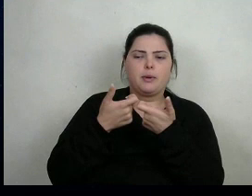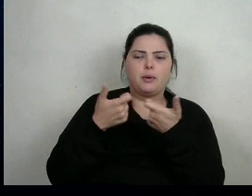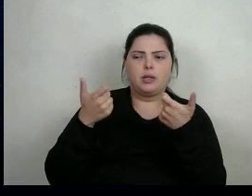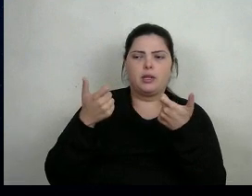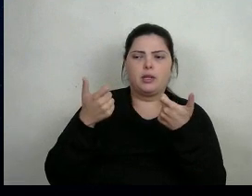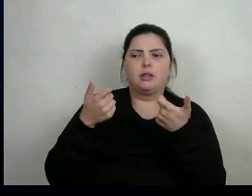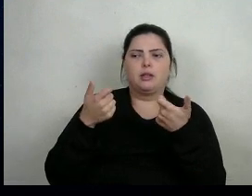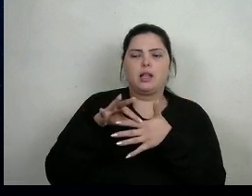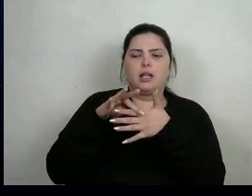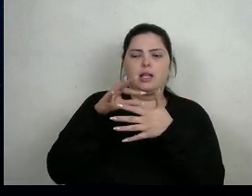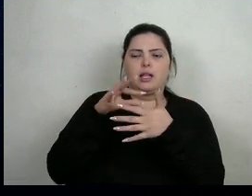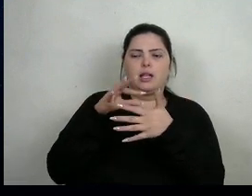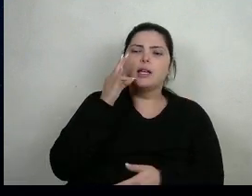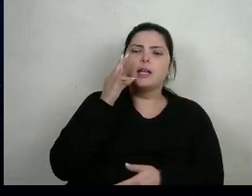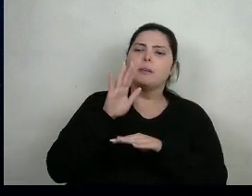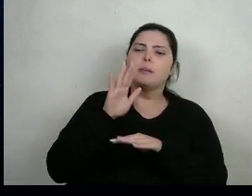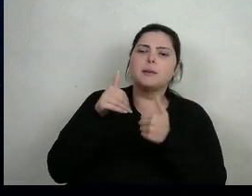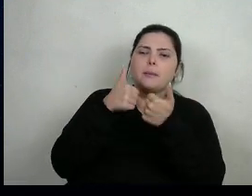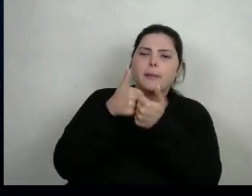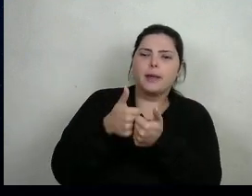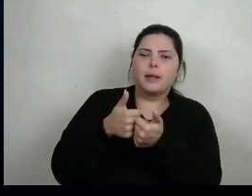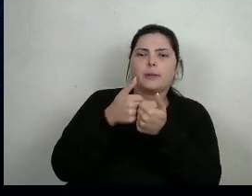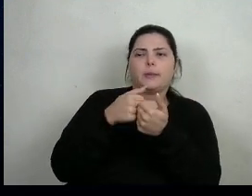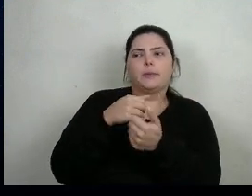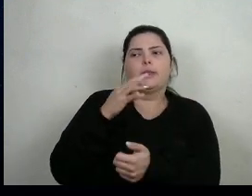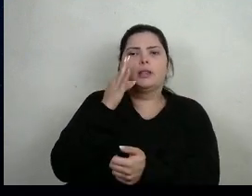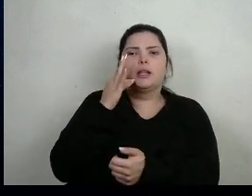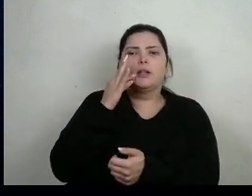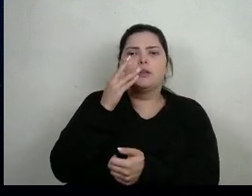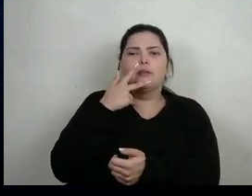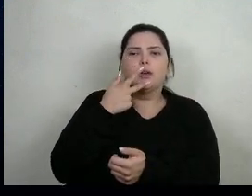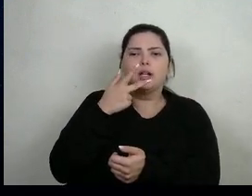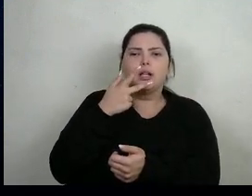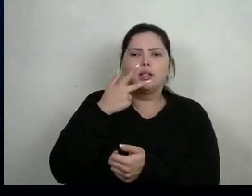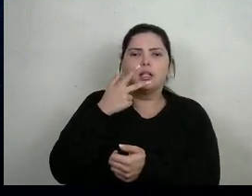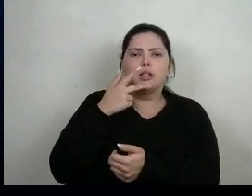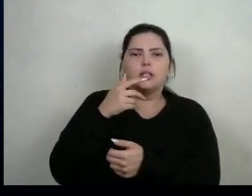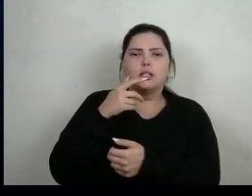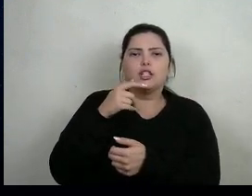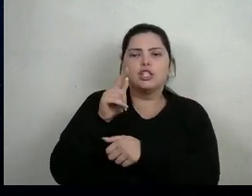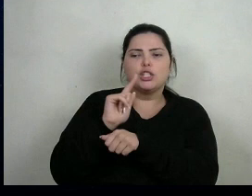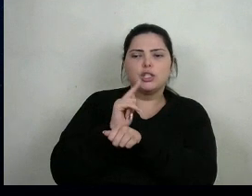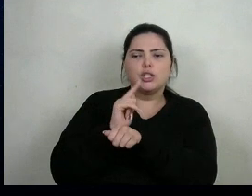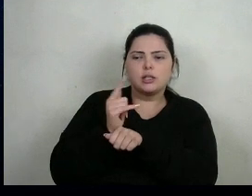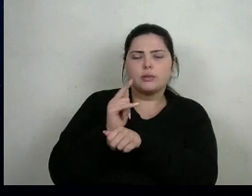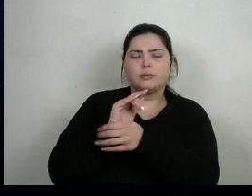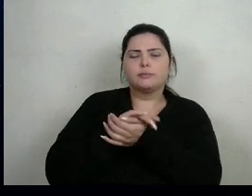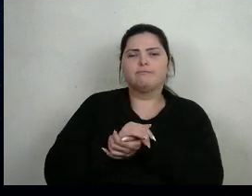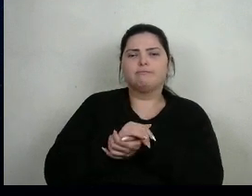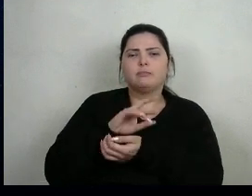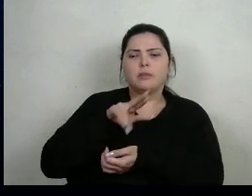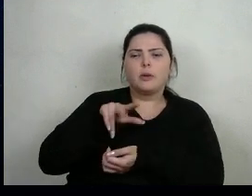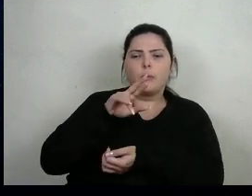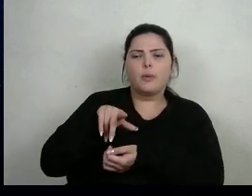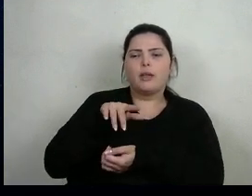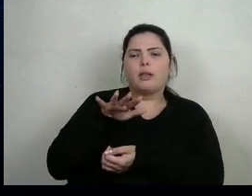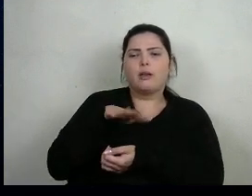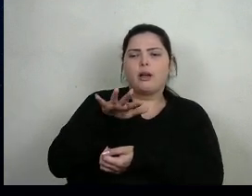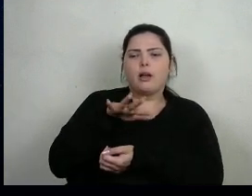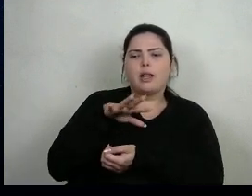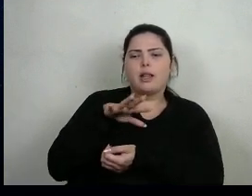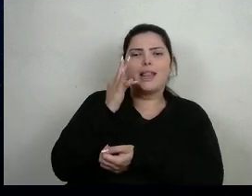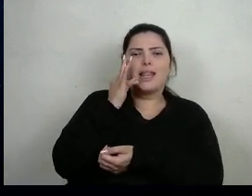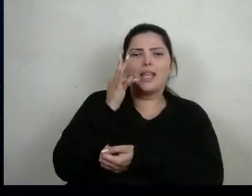tá mais próximo dos técnicos basicamente a gente chega naquele nível de gestão que não é necessariamente técnico às vezes